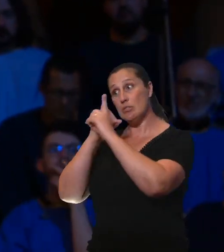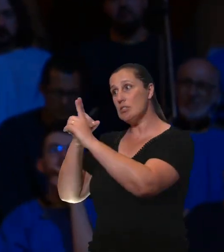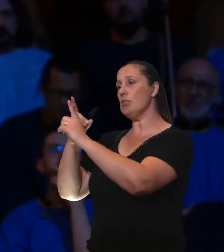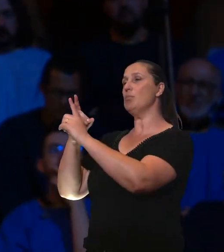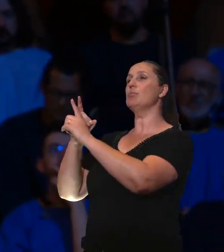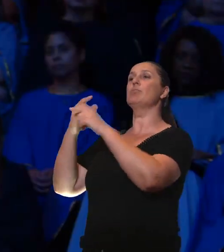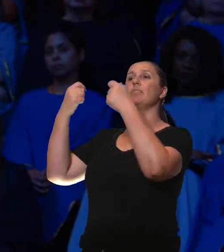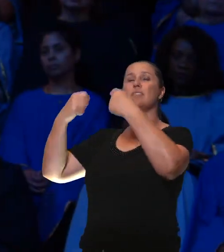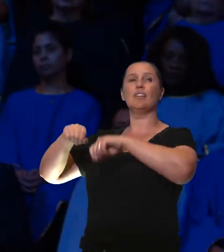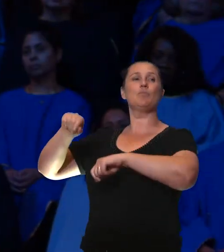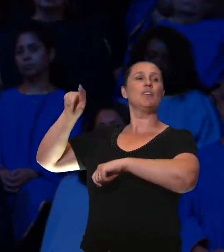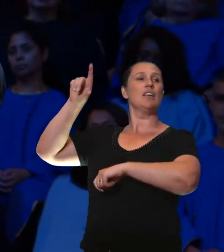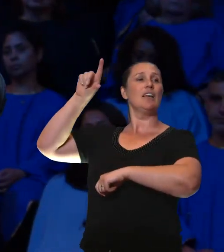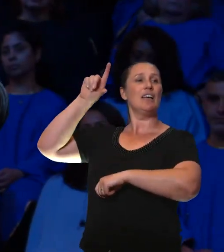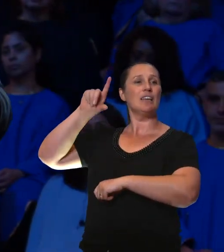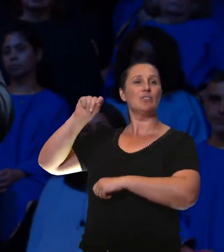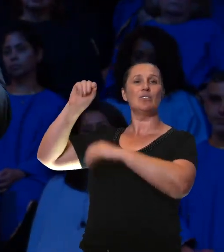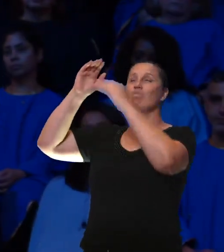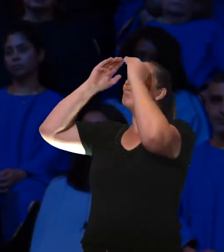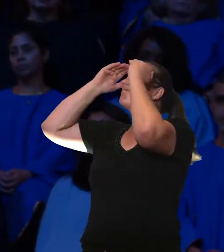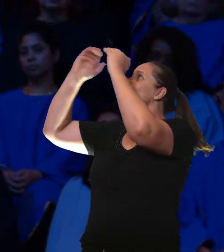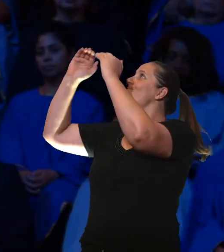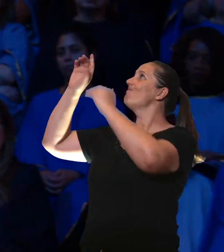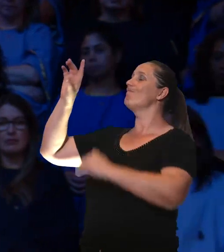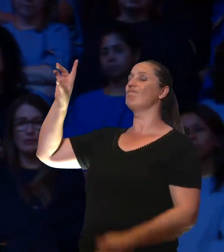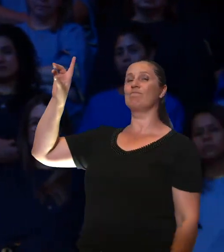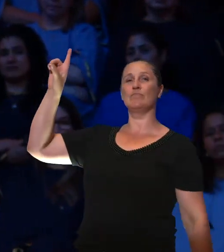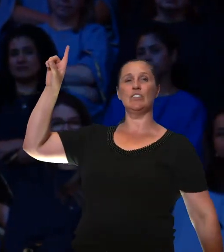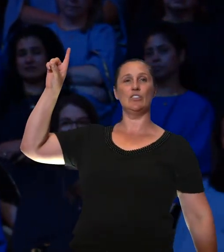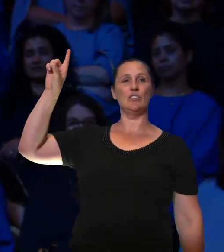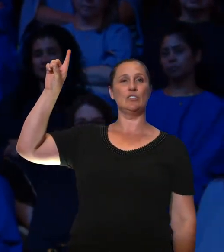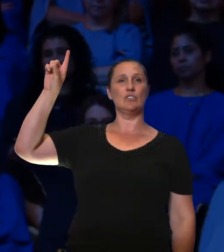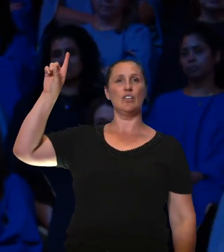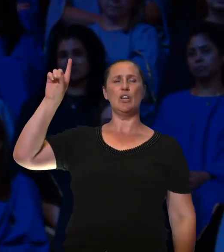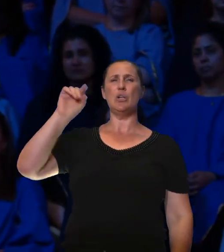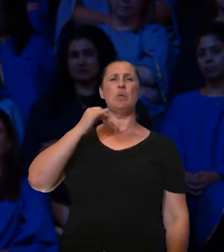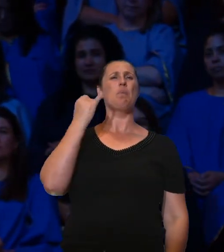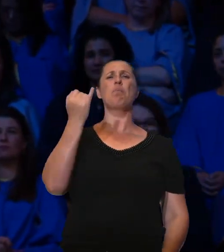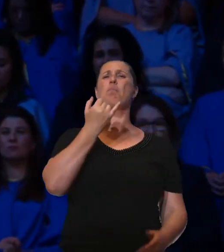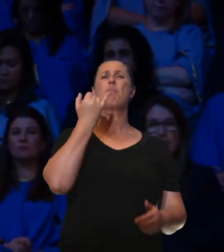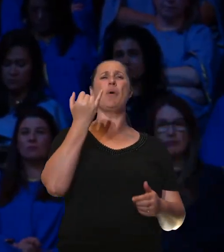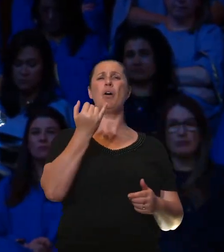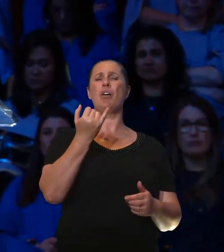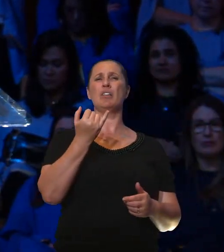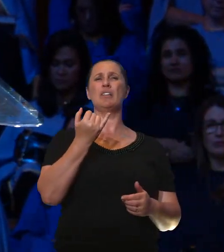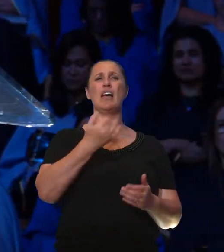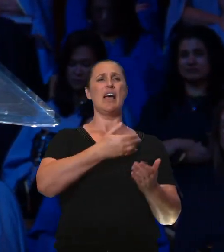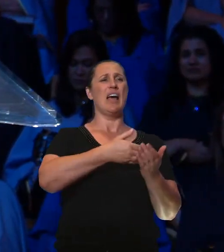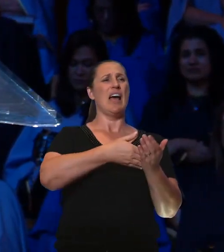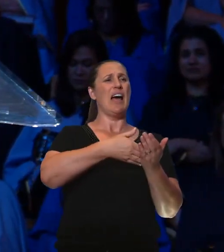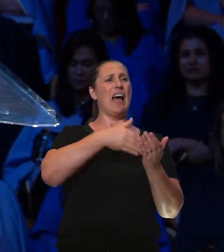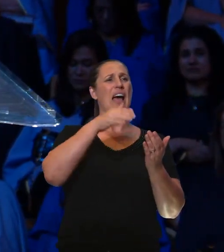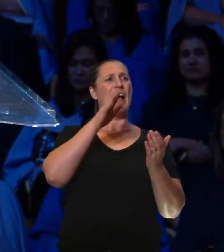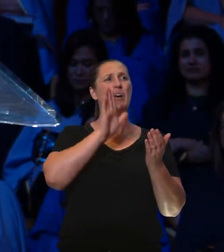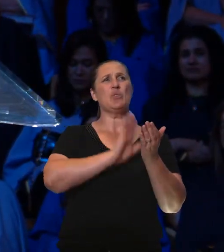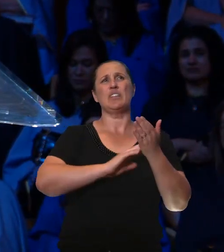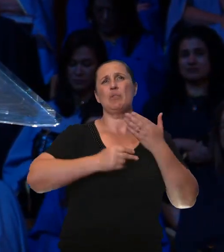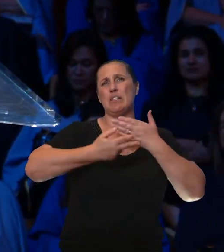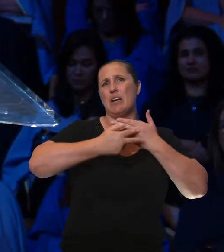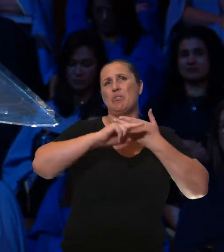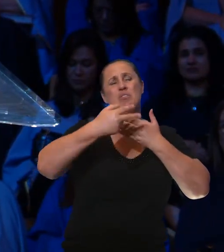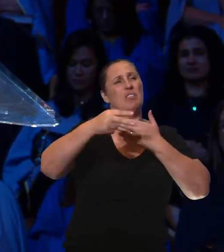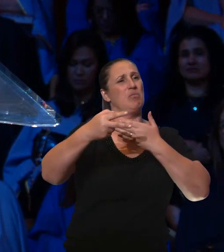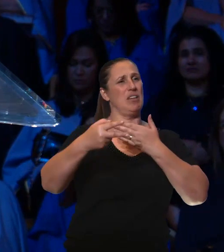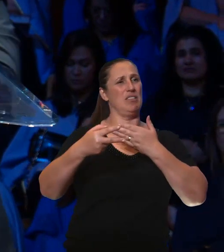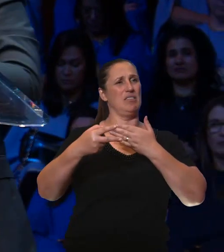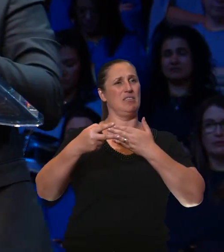que escolher obedecer a Deus, independente da consequência que a obediência